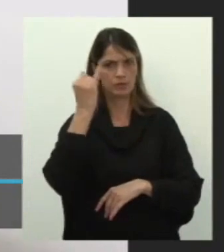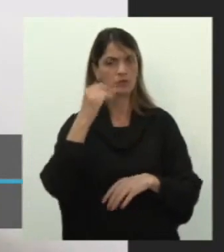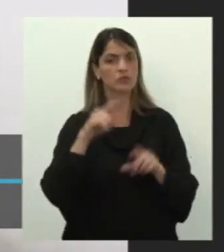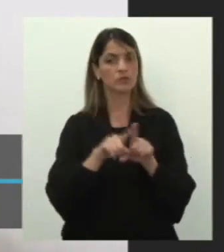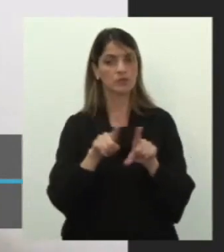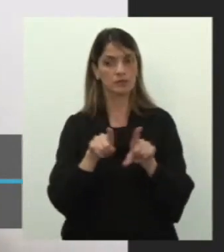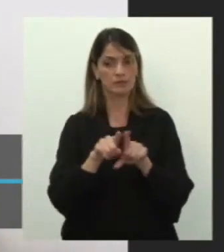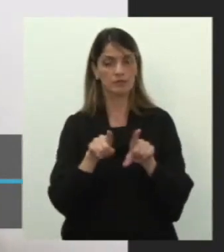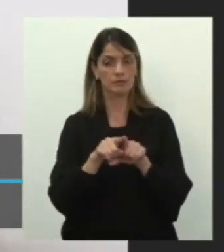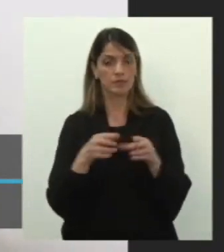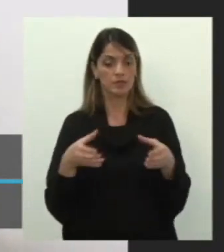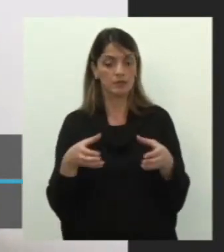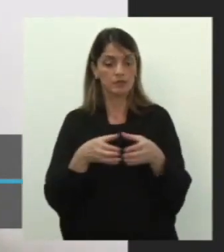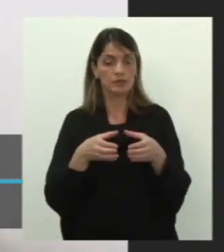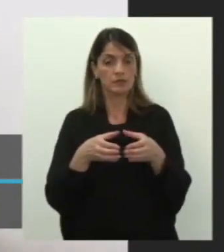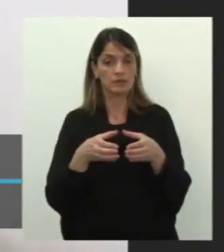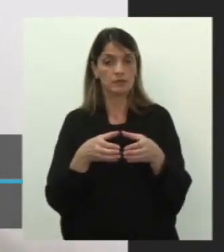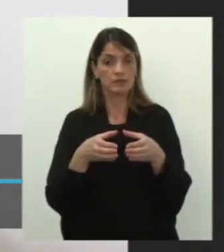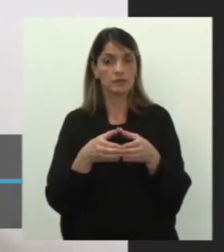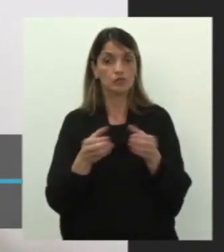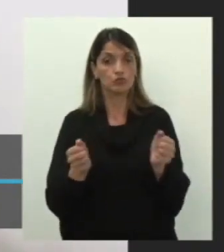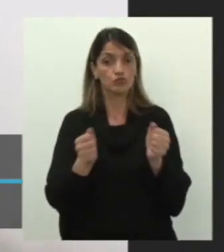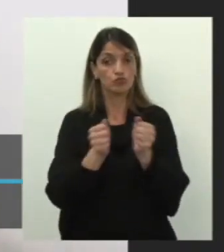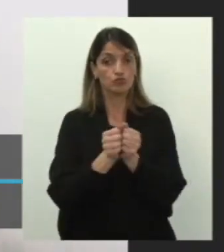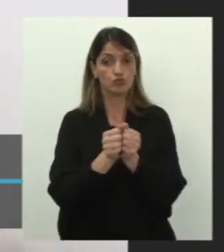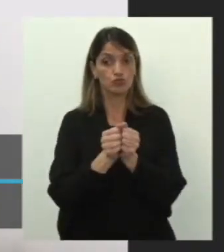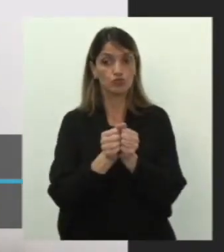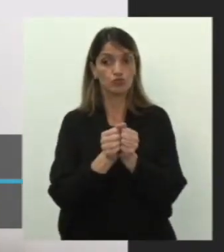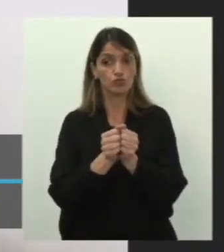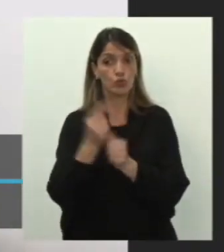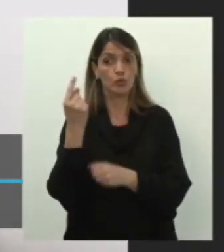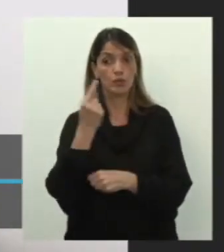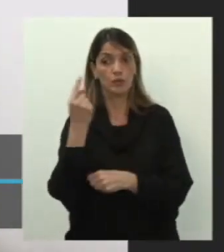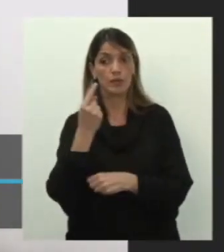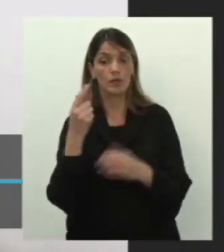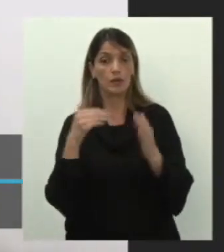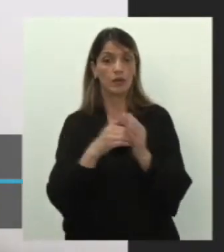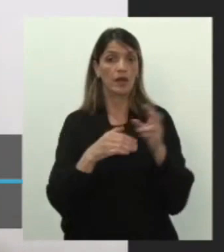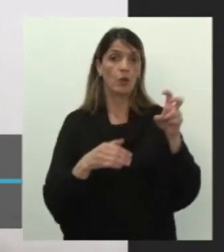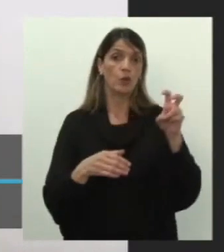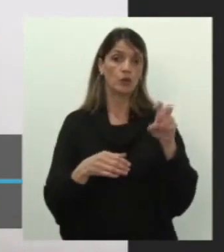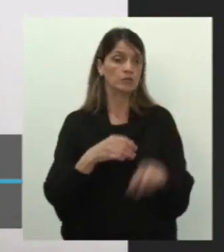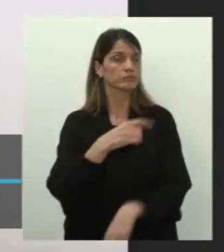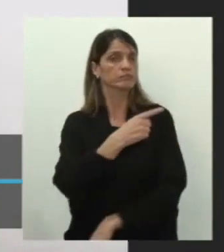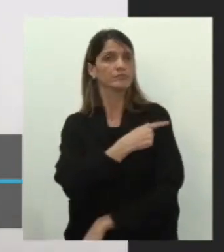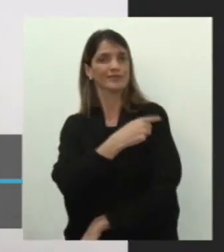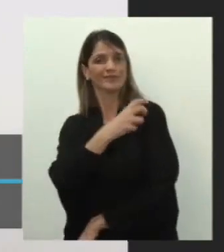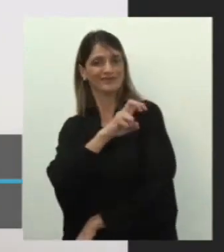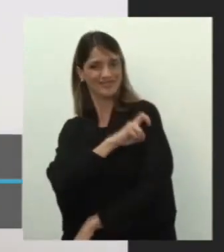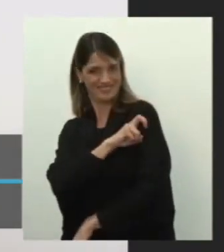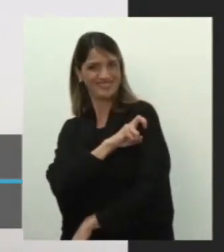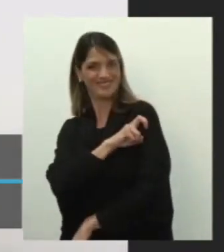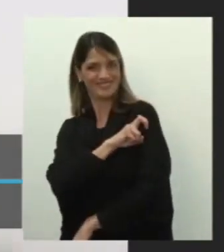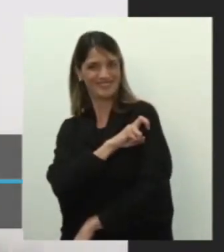habilidades agrupadas, que perpassam do 1º até o 5º ano.